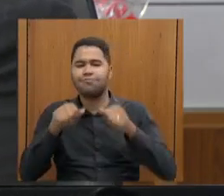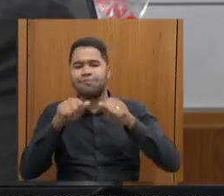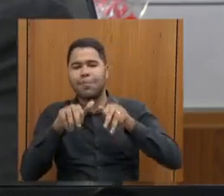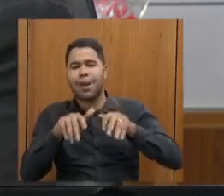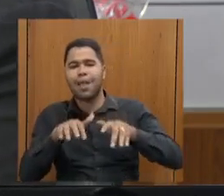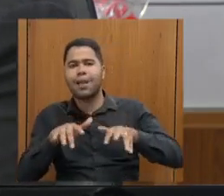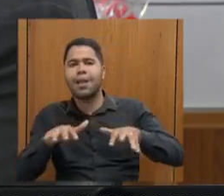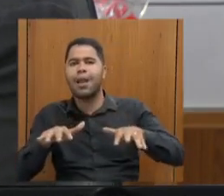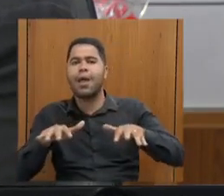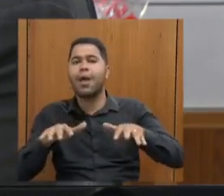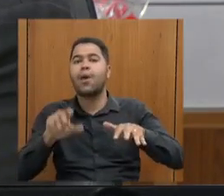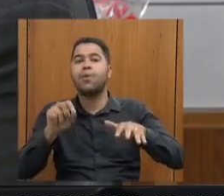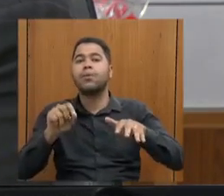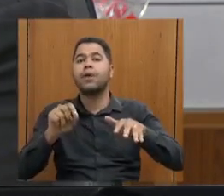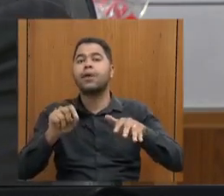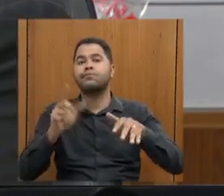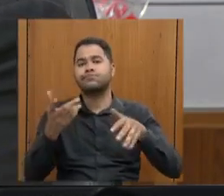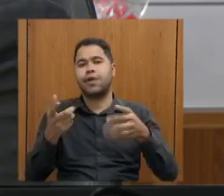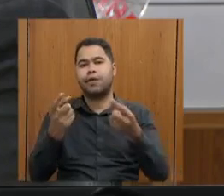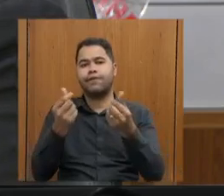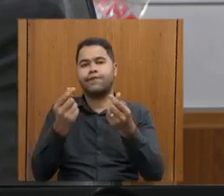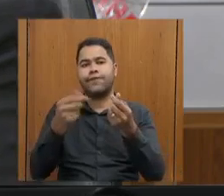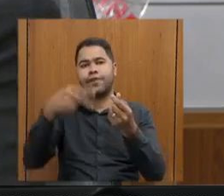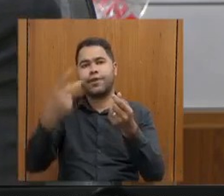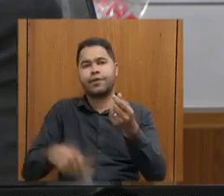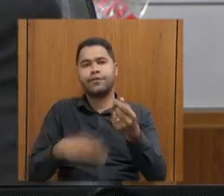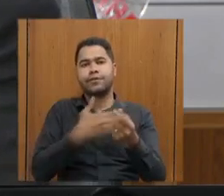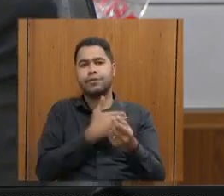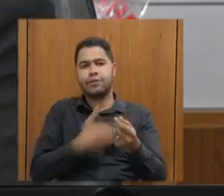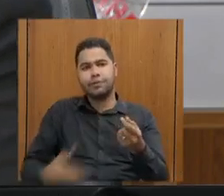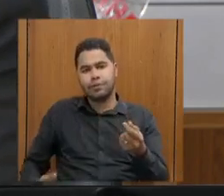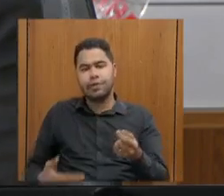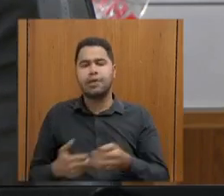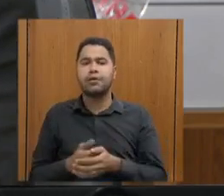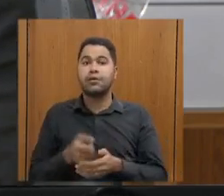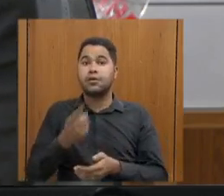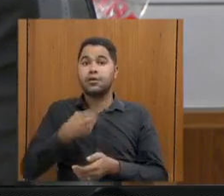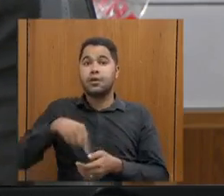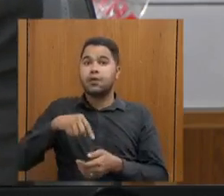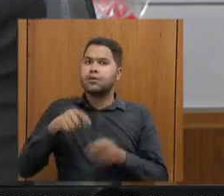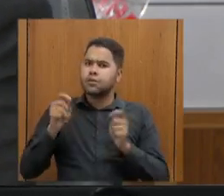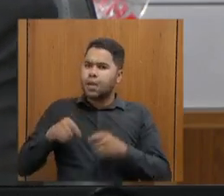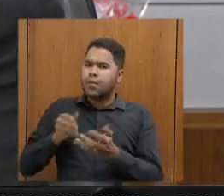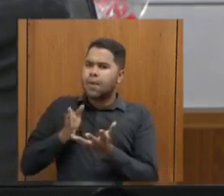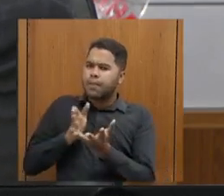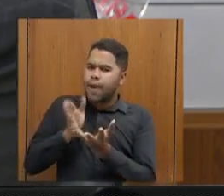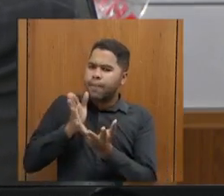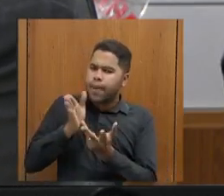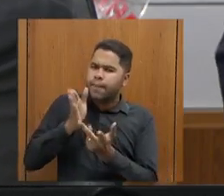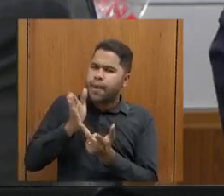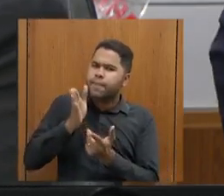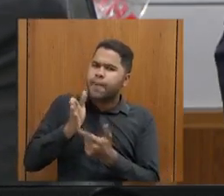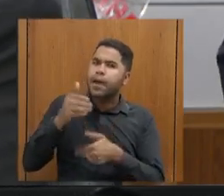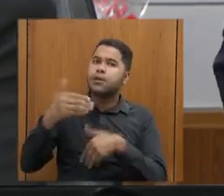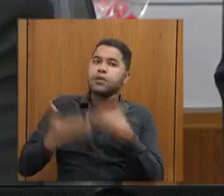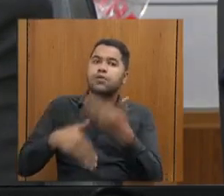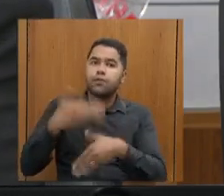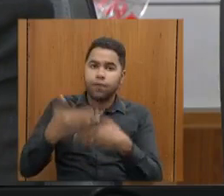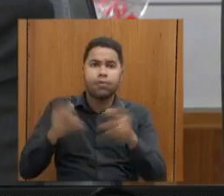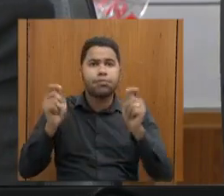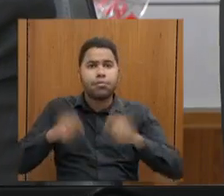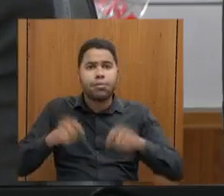nas Finanças do Estado né eu creio que nós temos lixos de desenvolvimento que podem ser feitos sem